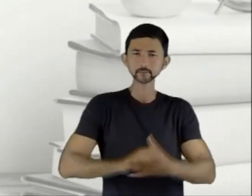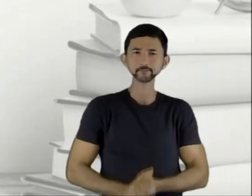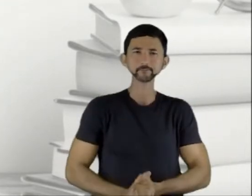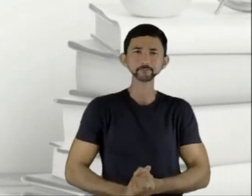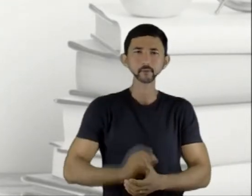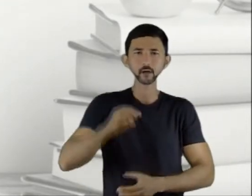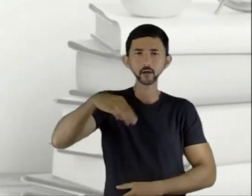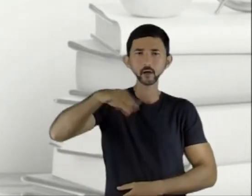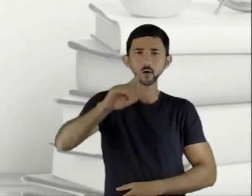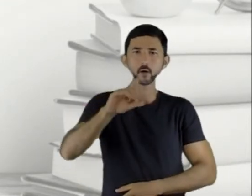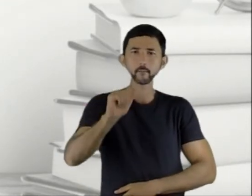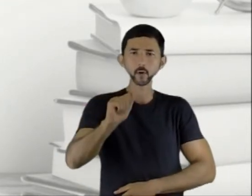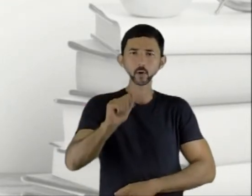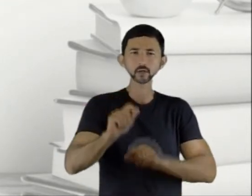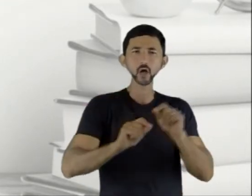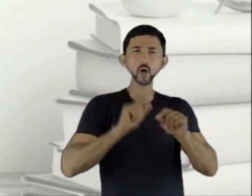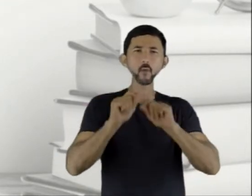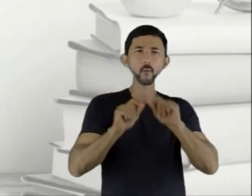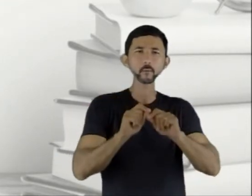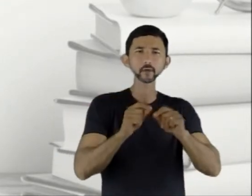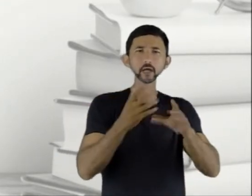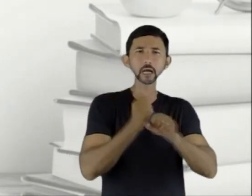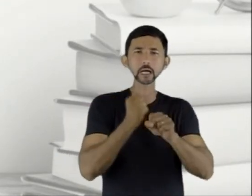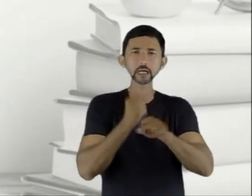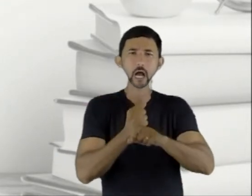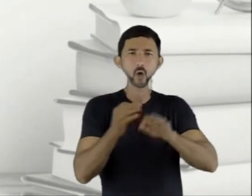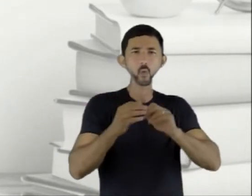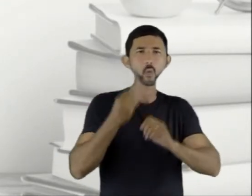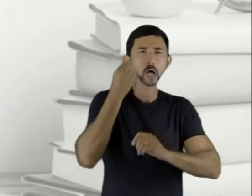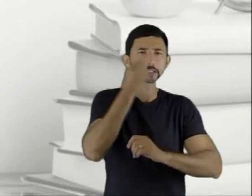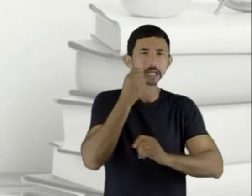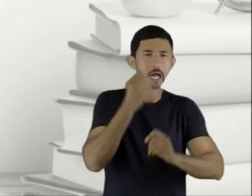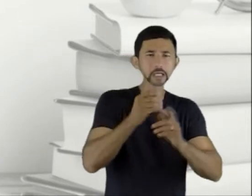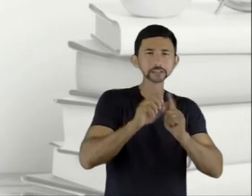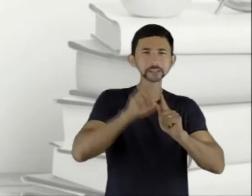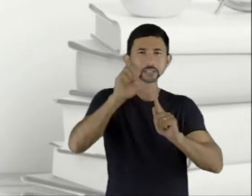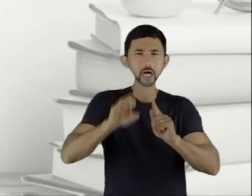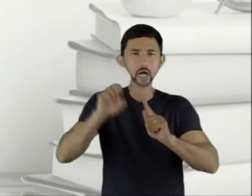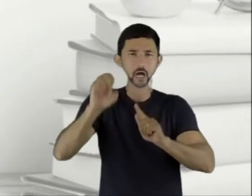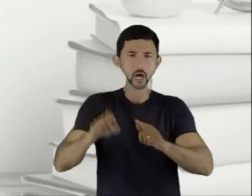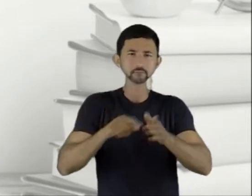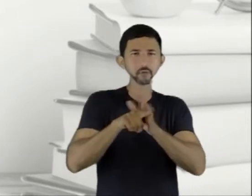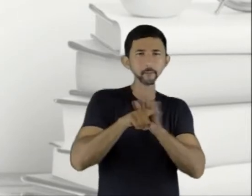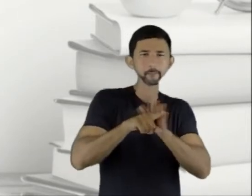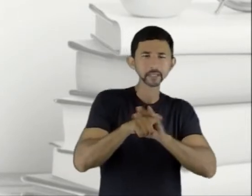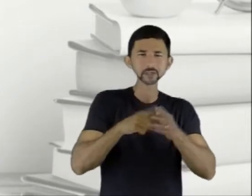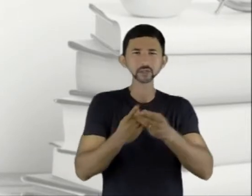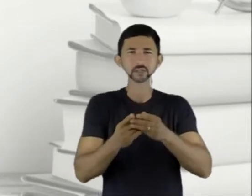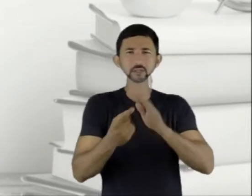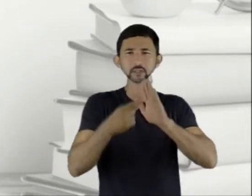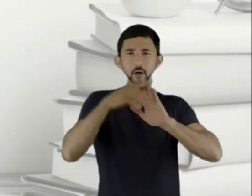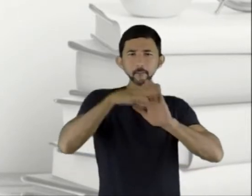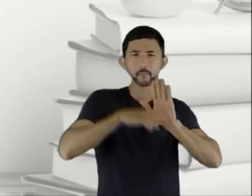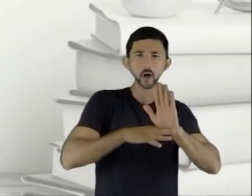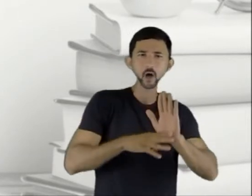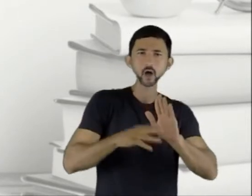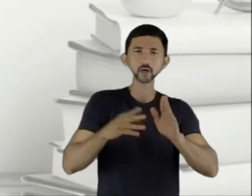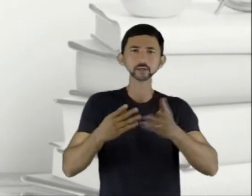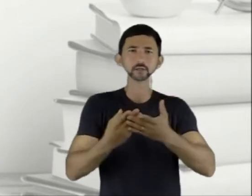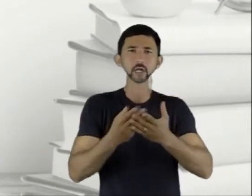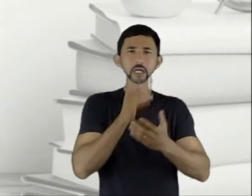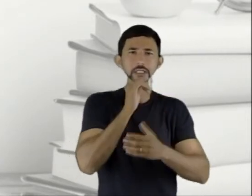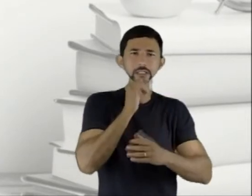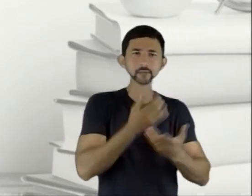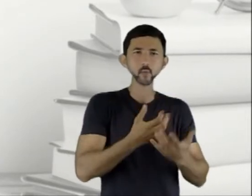moda. A moda é uma medida utilizada na análise de dados estatísticos, a qual indica o valor que mais se